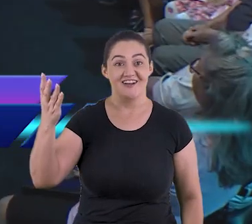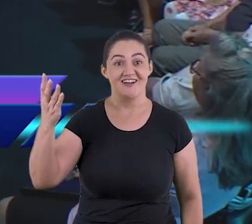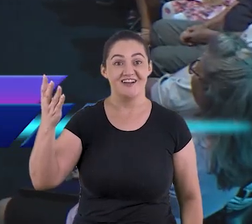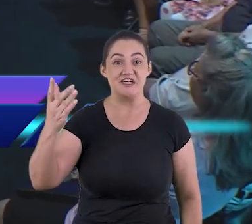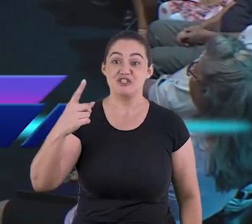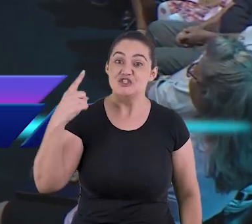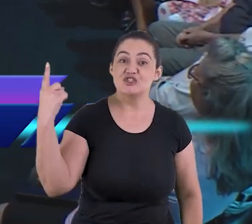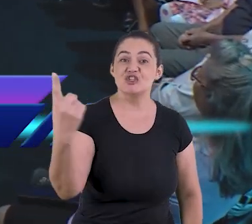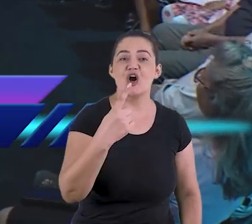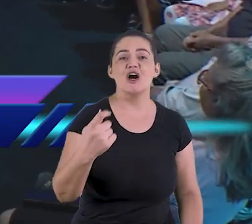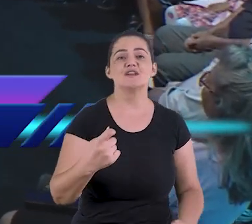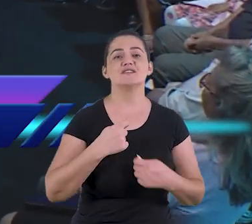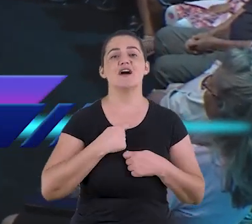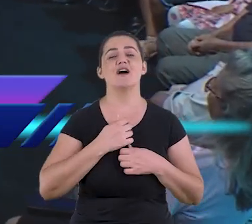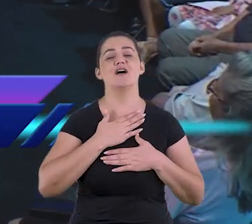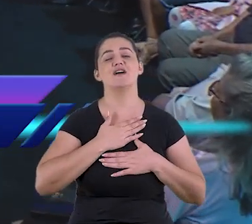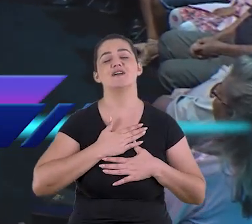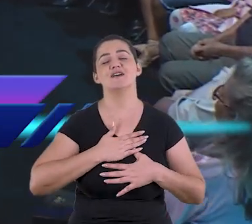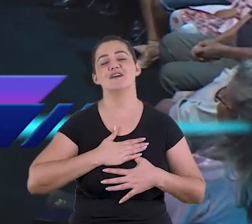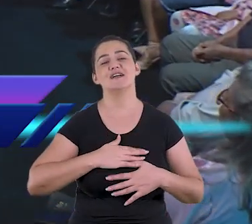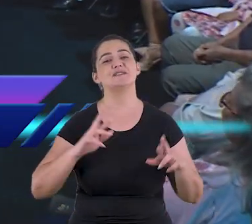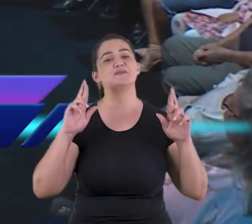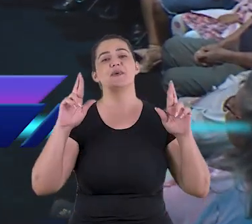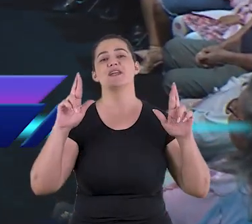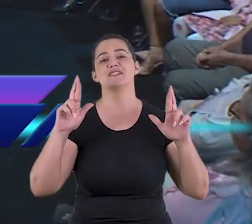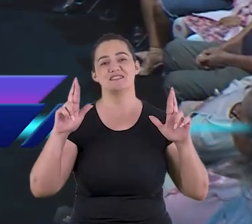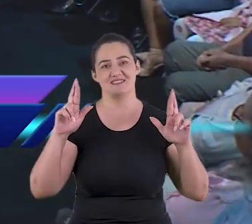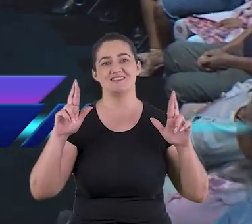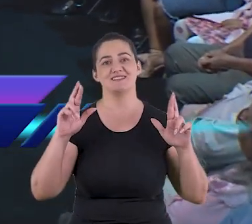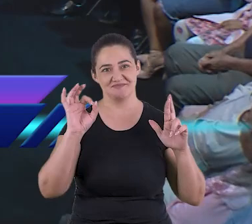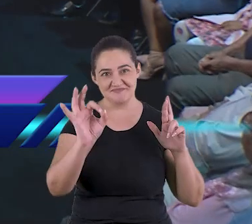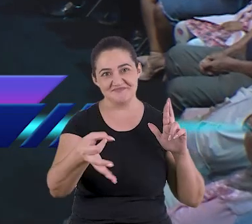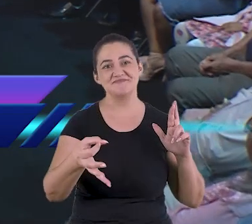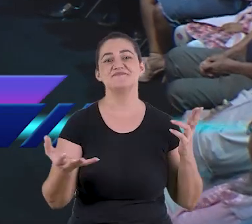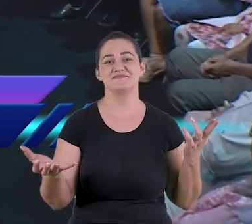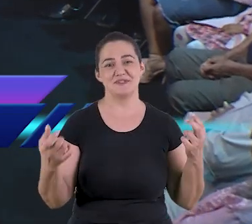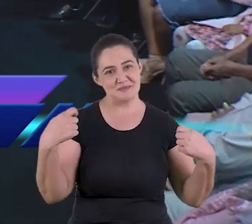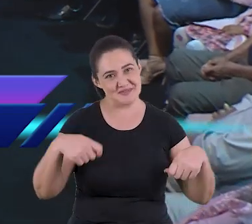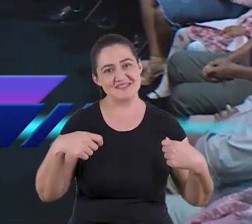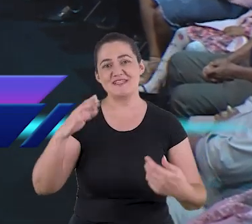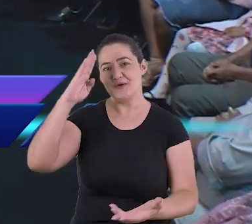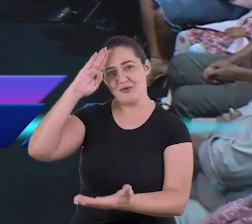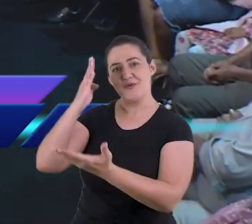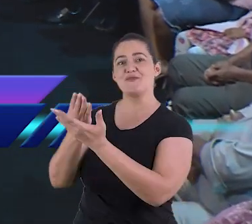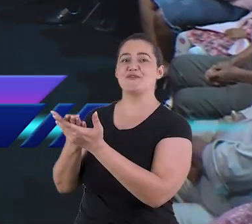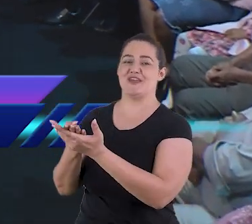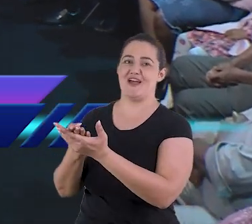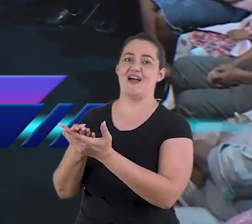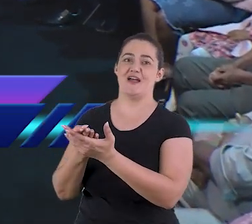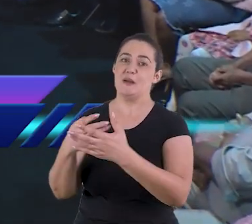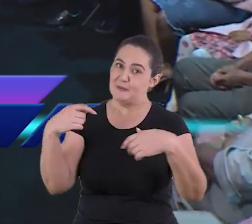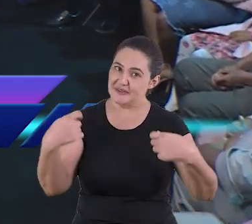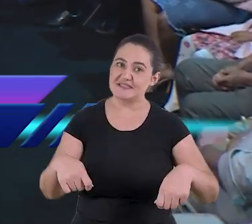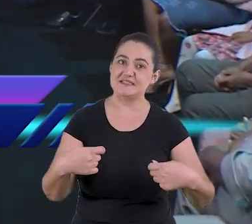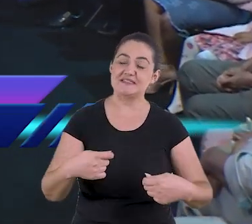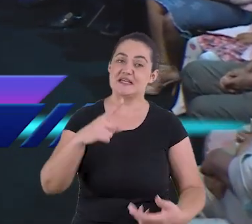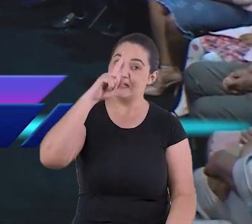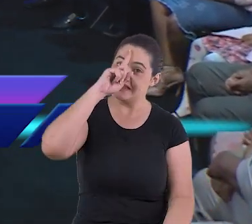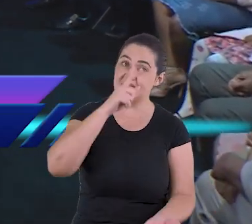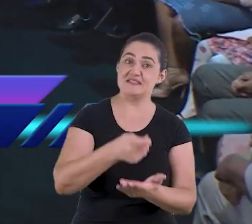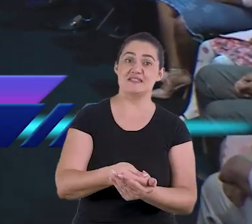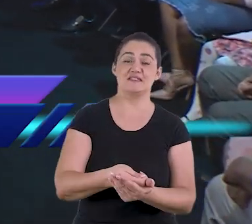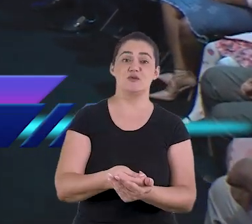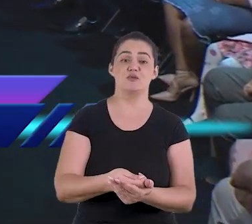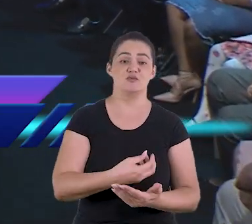realidade, para que este consolo alcance o nosso coração e nos encha de esperança, é